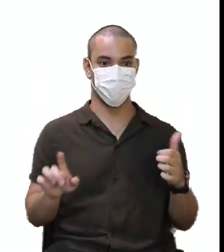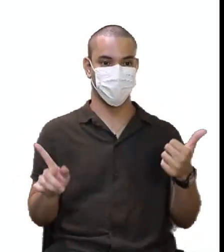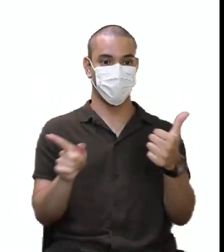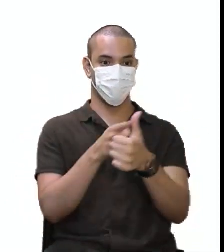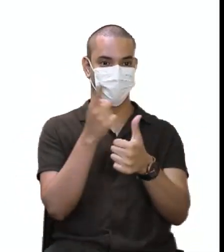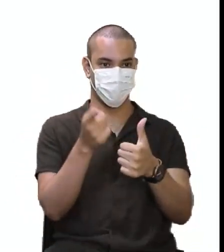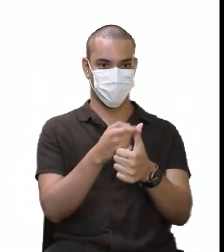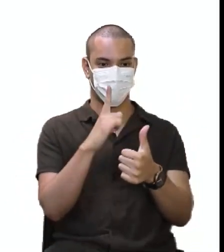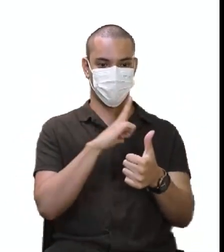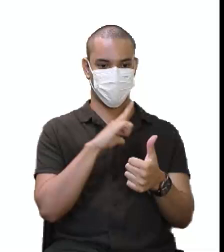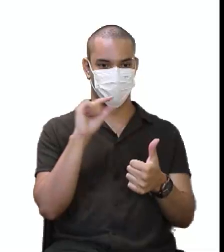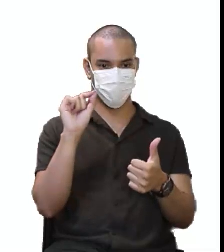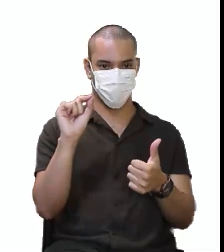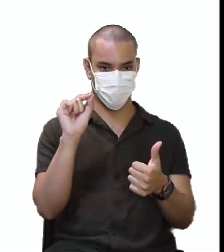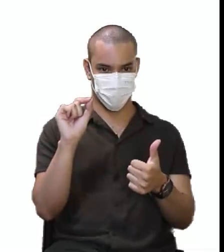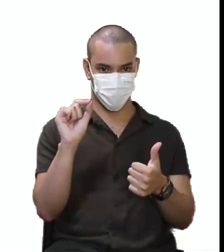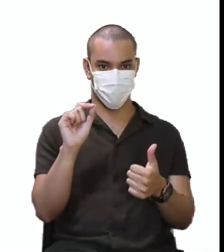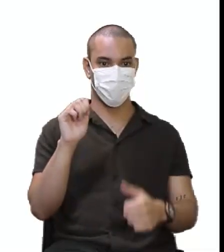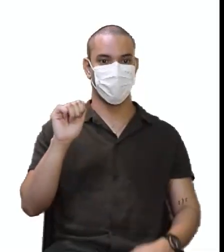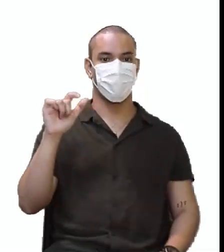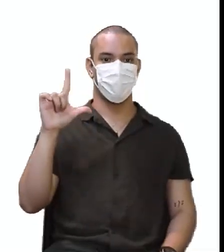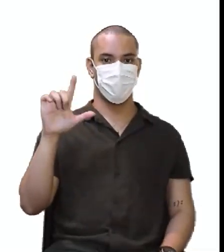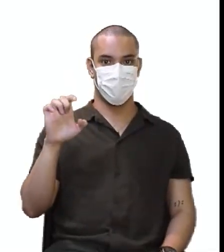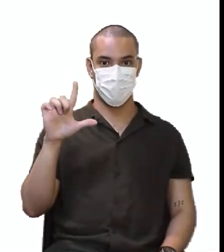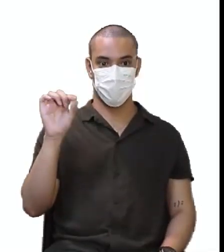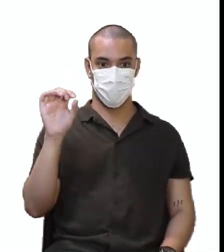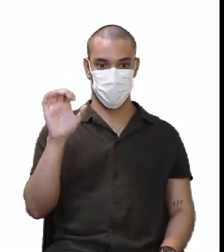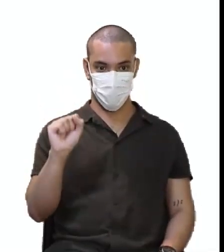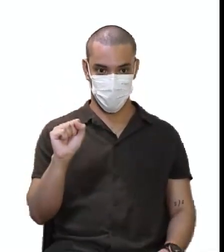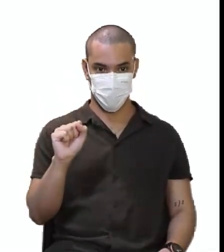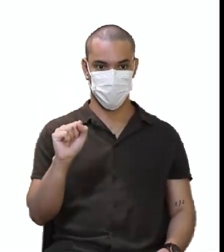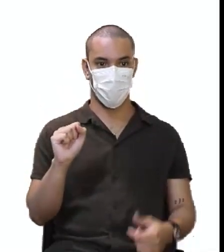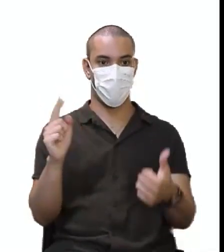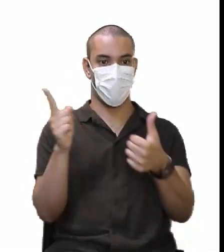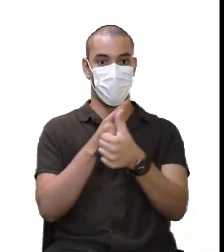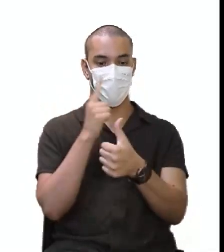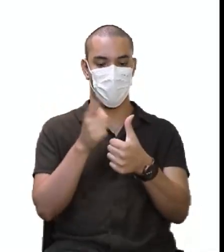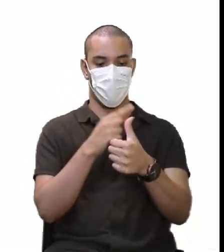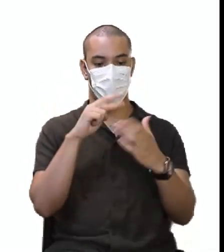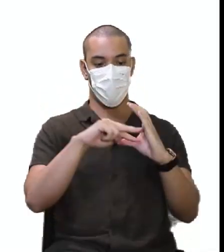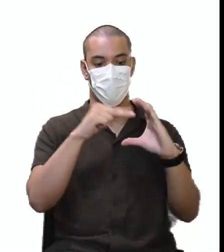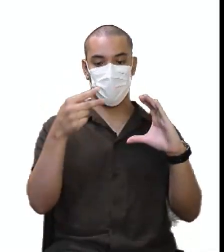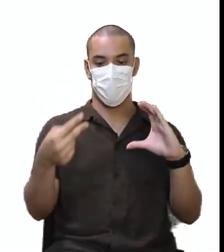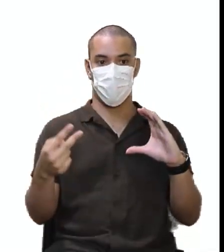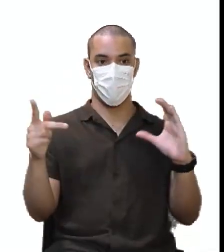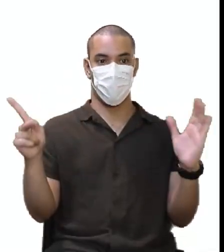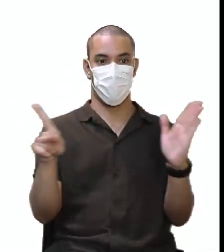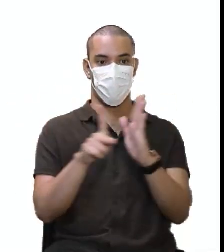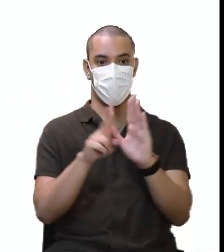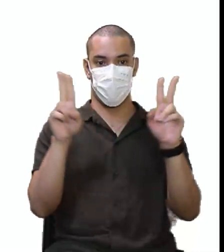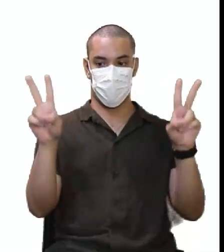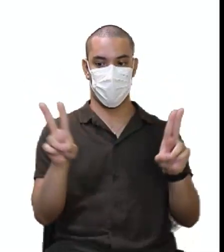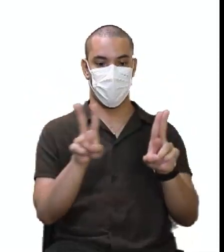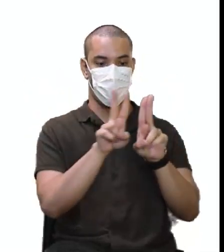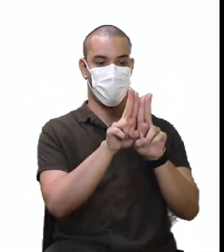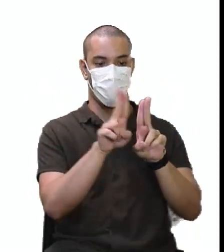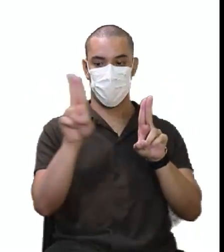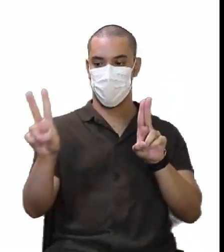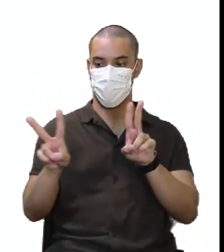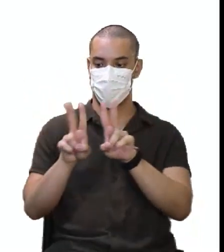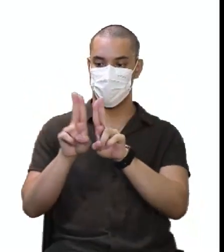ó, os genes alelos. Os genes alelos, então, são os parezinhos, né,